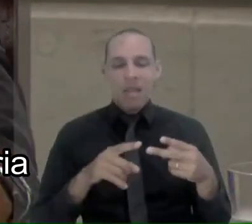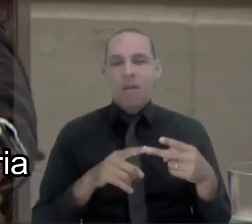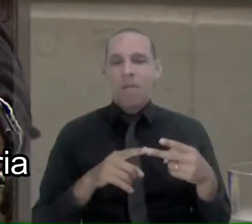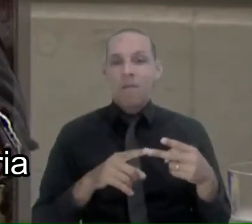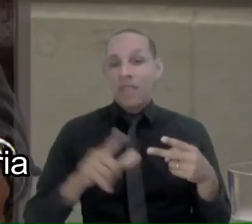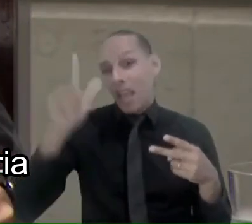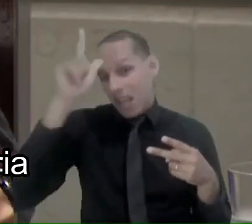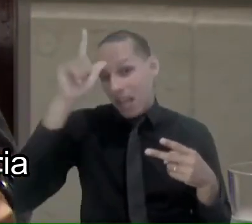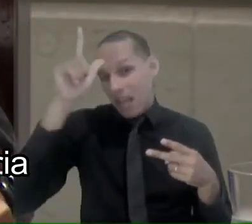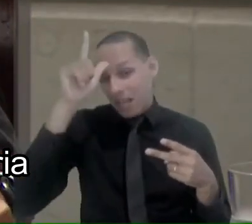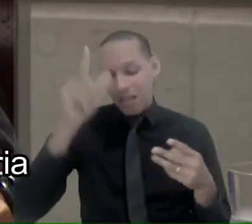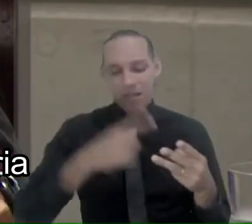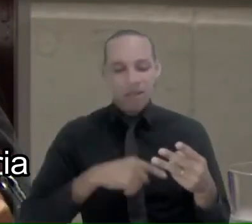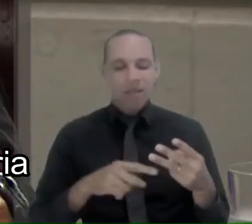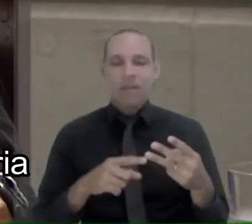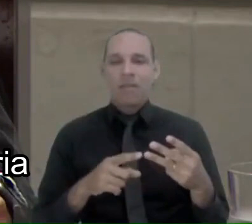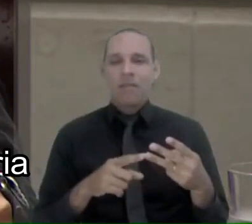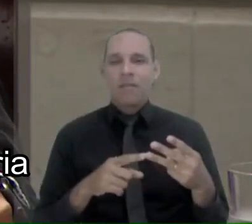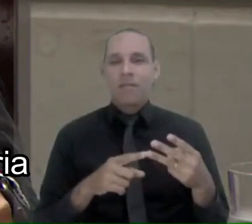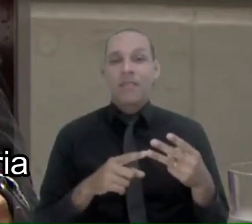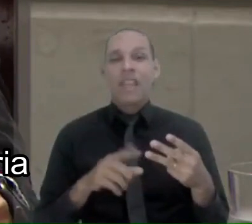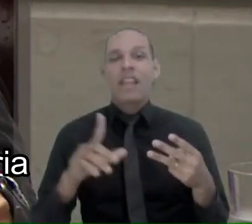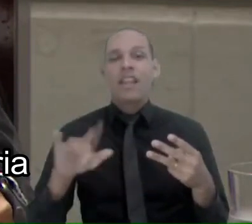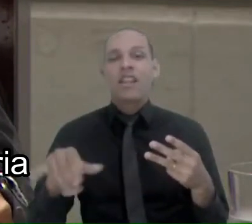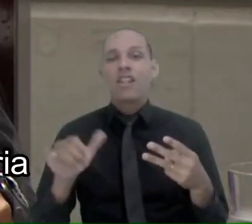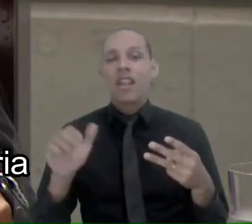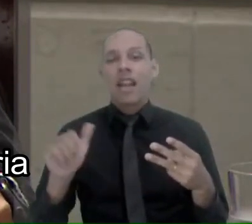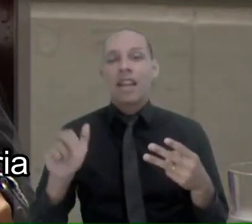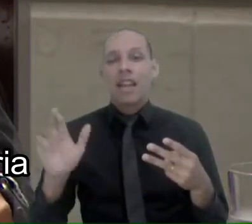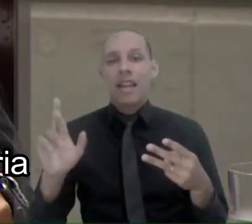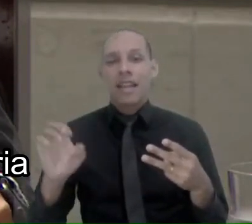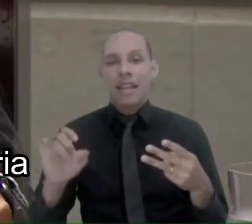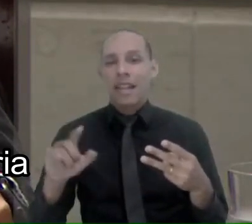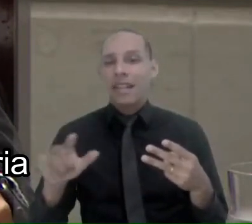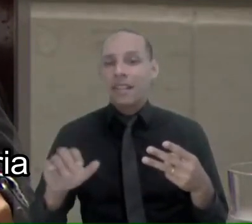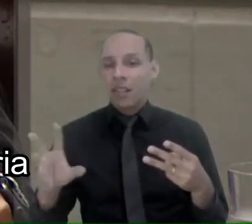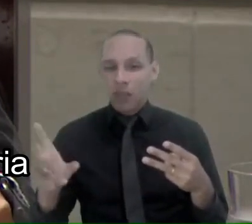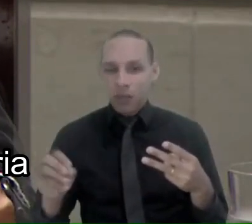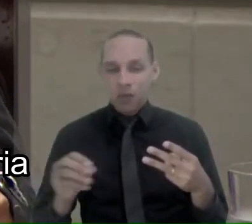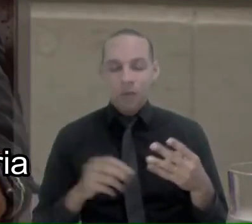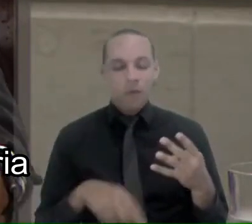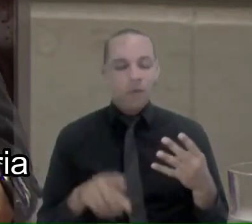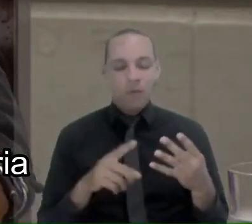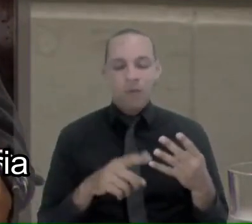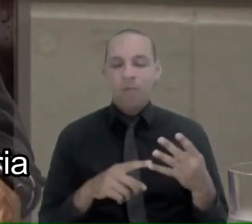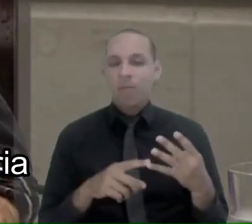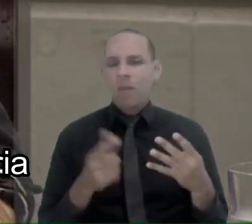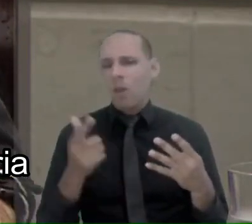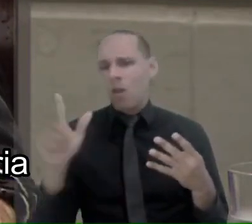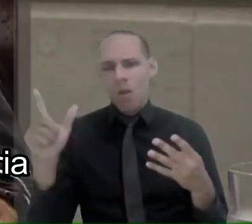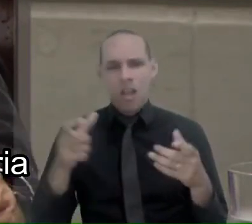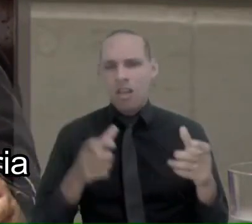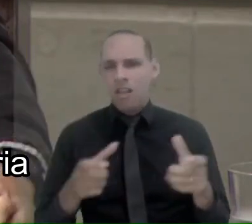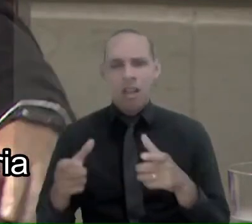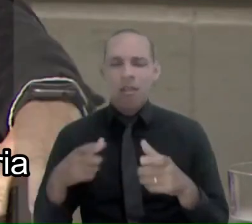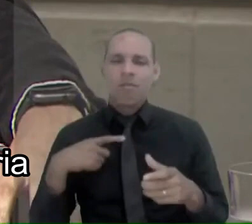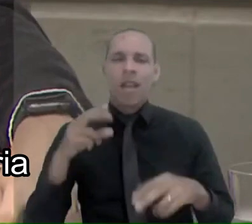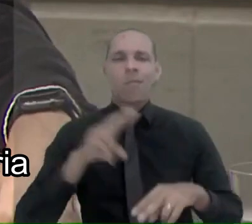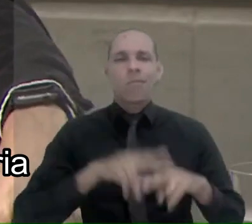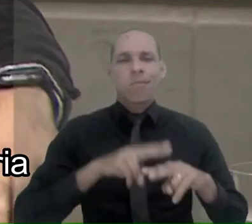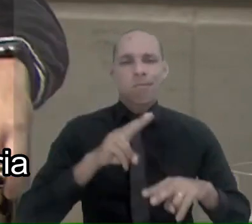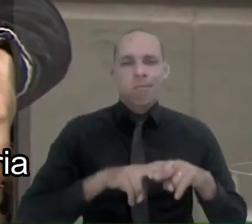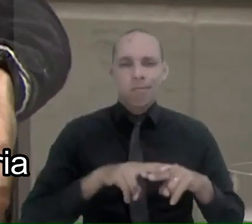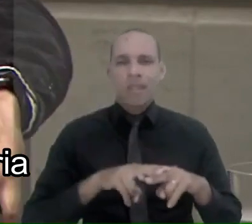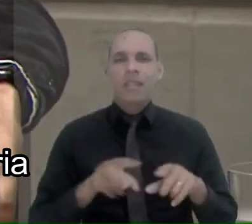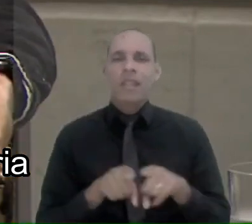do Complexo do Alemão, o Jacarezinho e as regiões onde temos prisões, onde temos cárceres no Rio de Janeiro, região